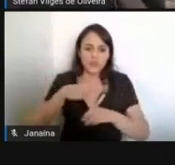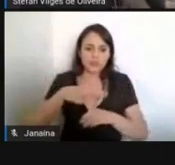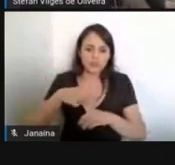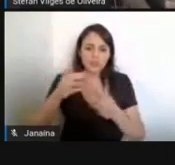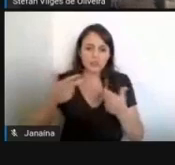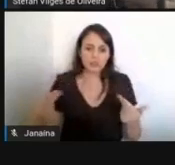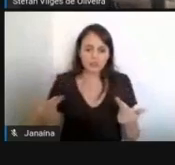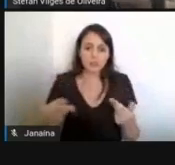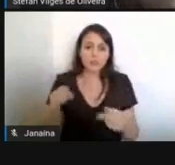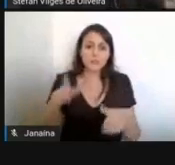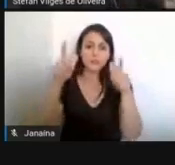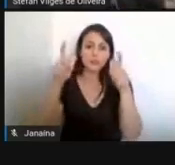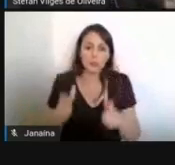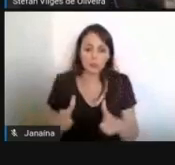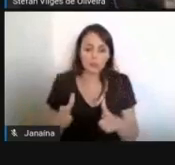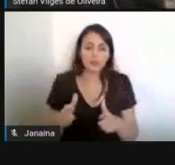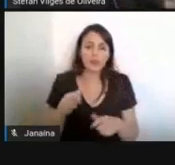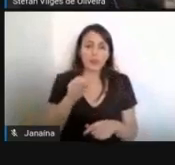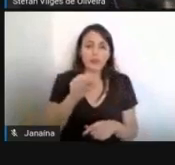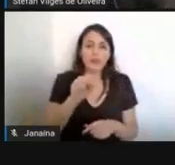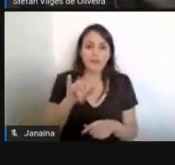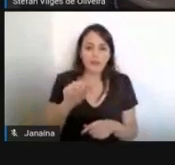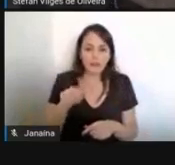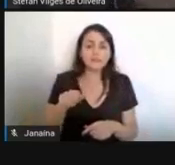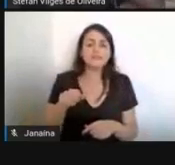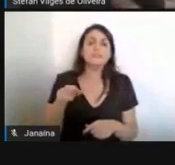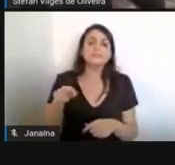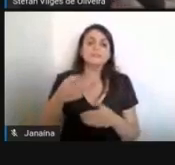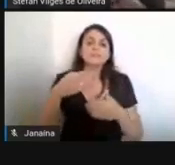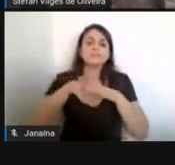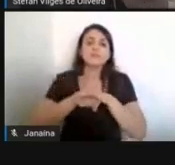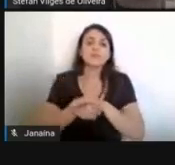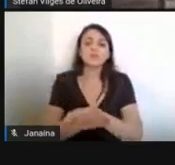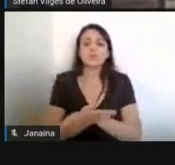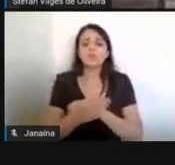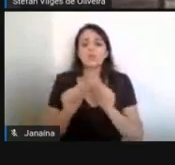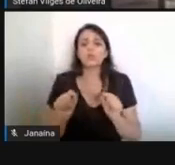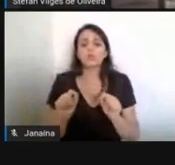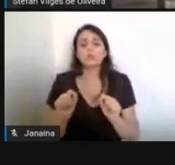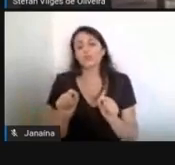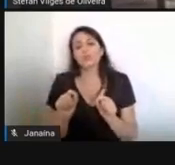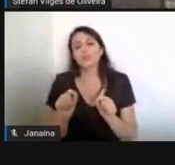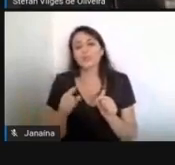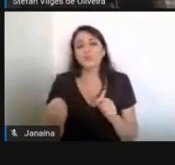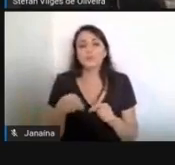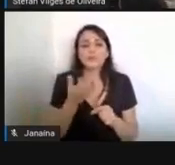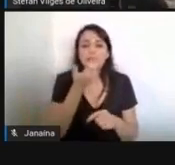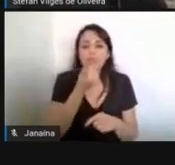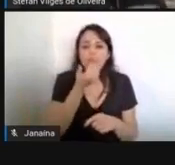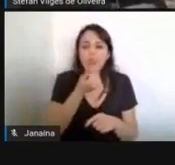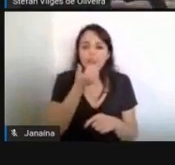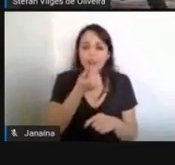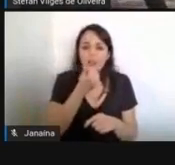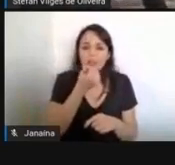local da Ásia, né, onde as pessoas têm hábitos bastante particulares de se alimentar,